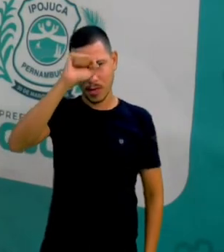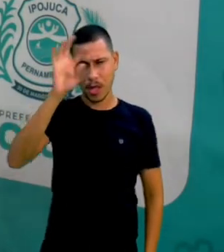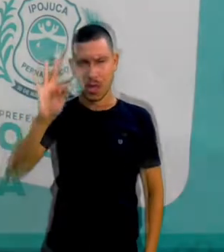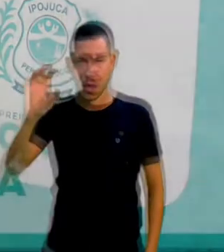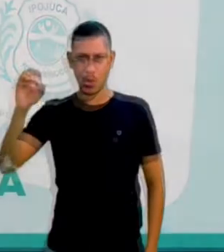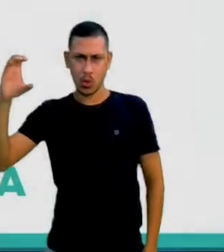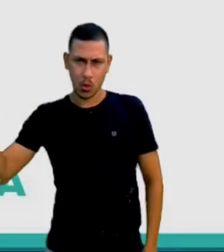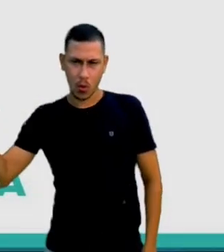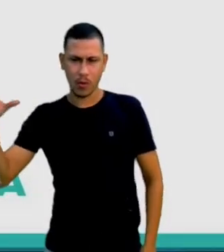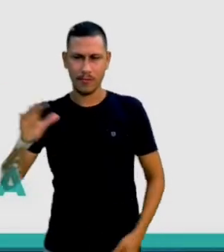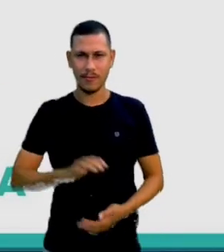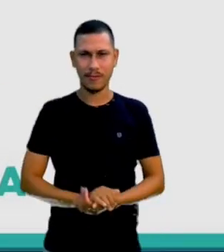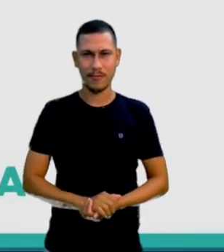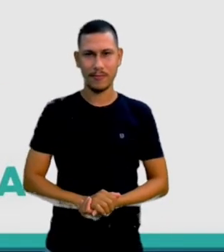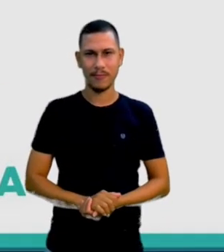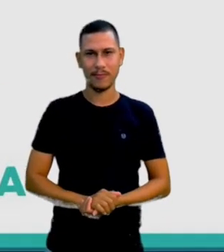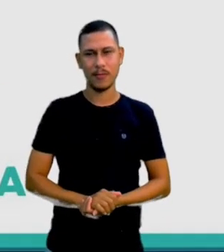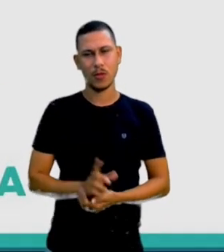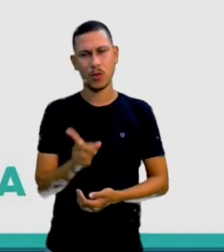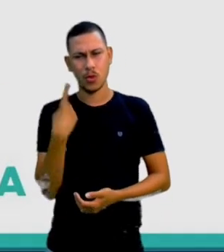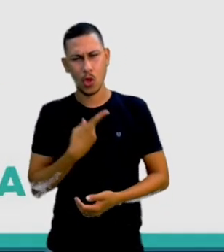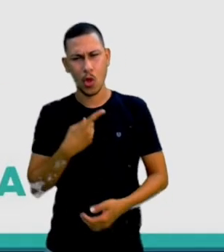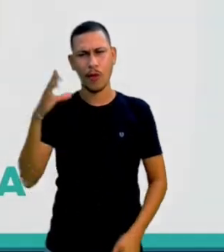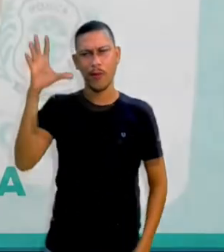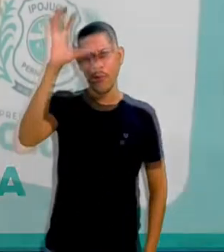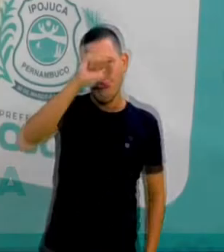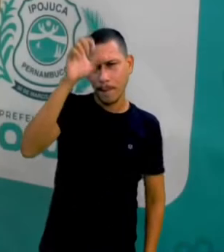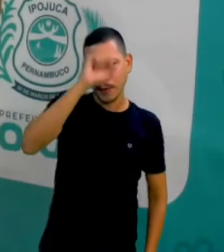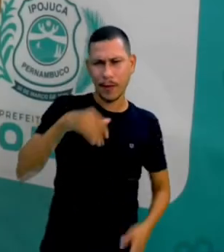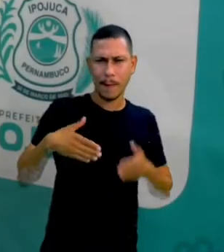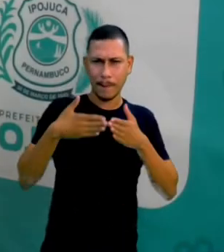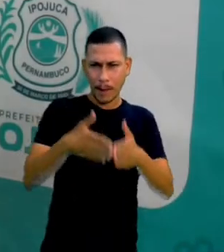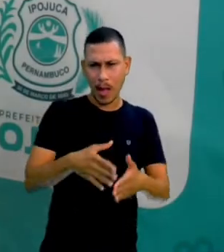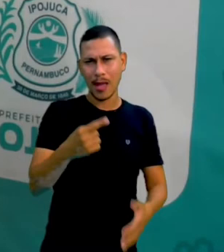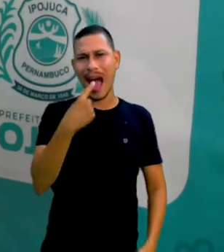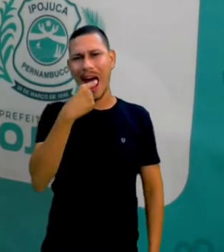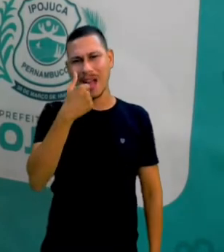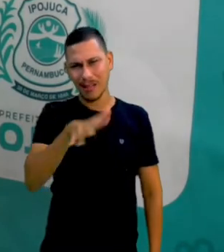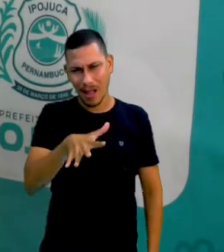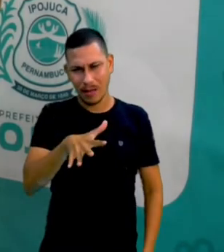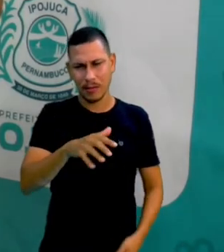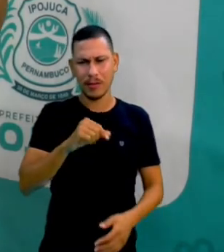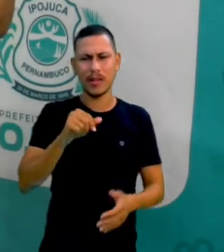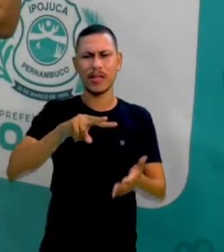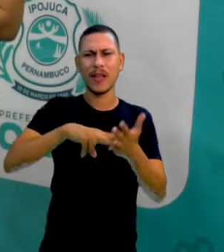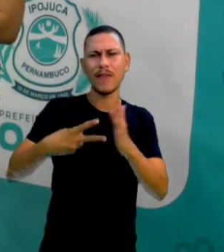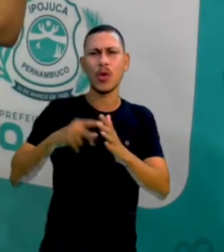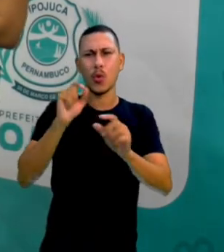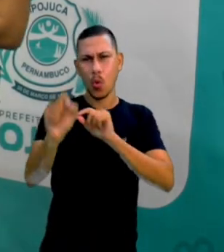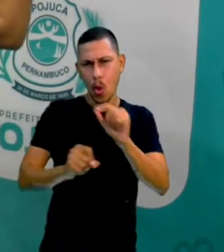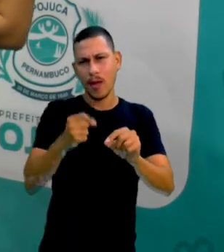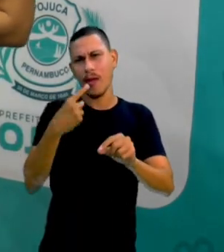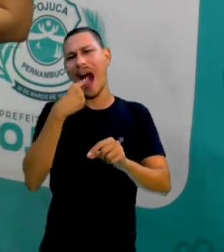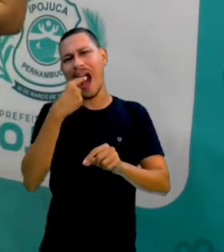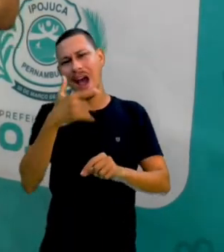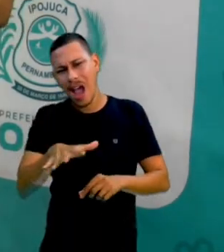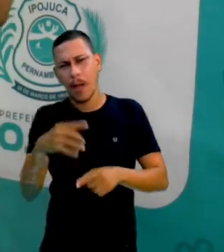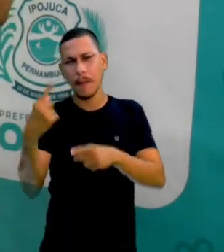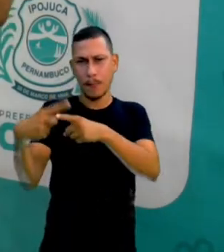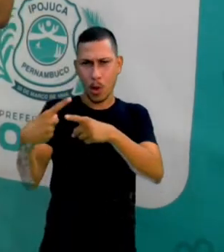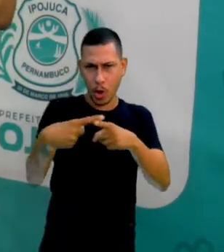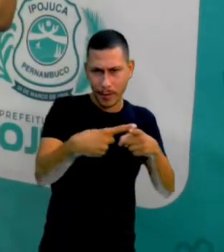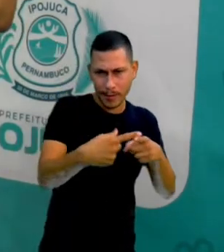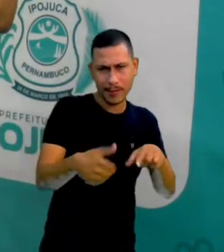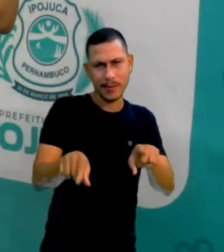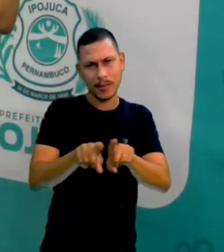transtornos compulsivos obsessivos. Vamos falar especificamente sobre bulimia, né? O que é a bulimia, o que causa,